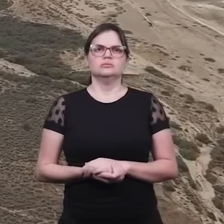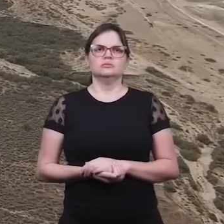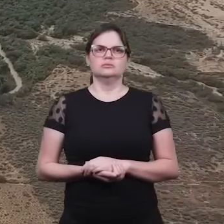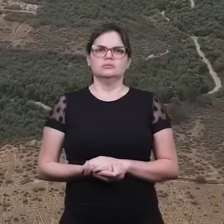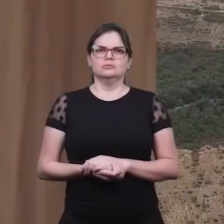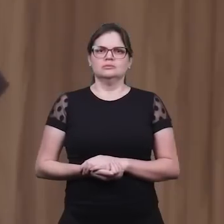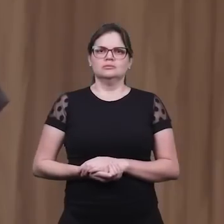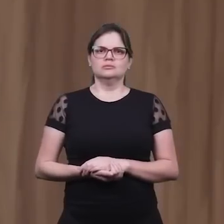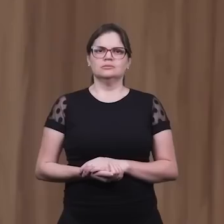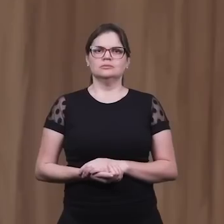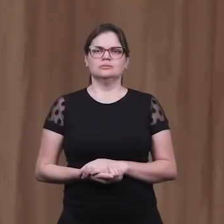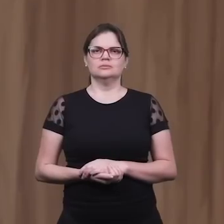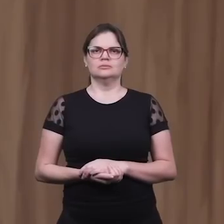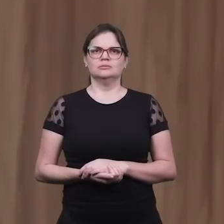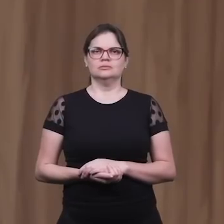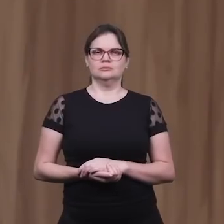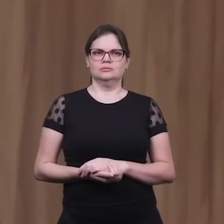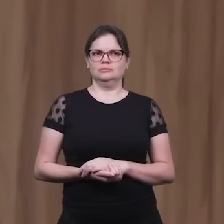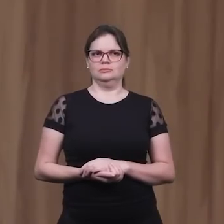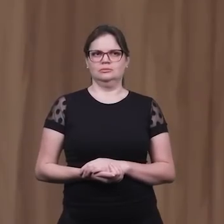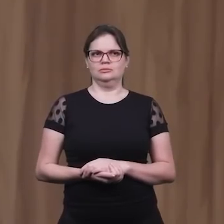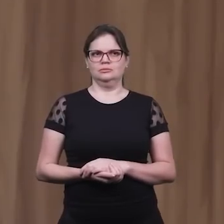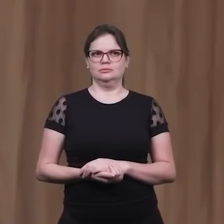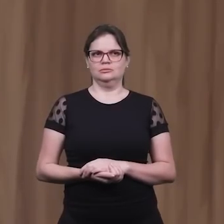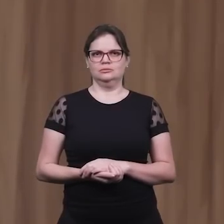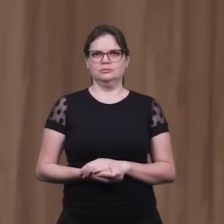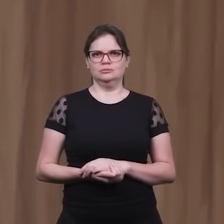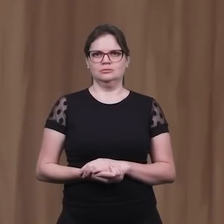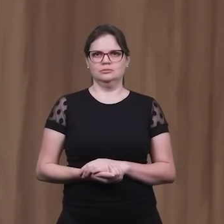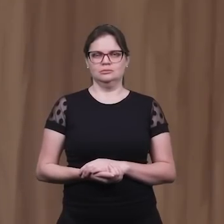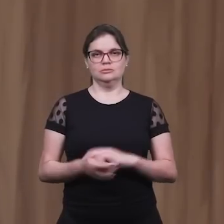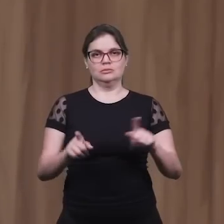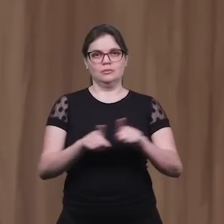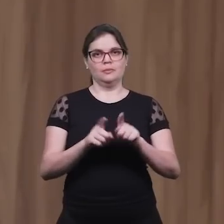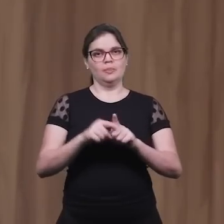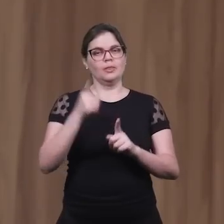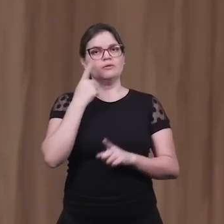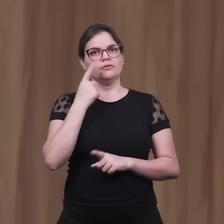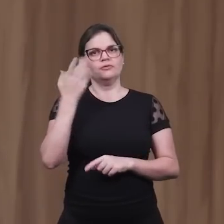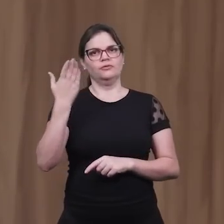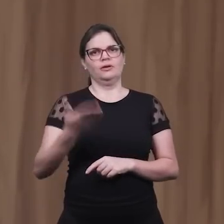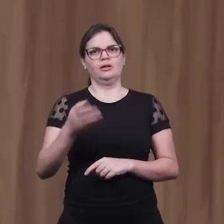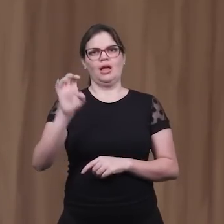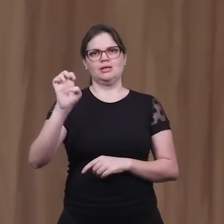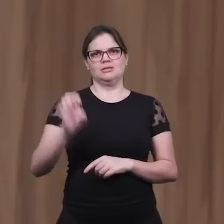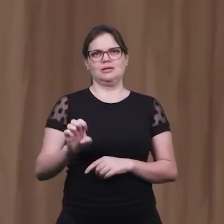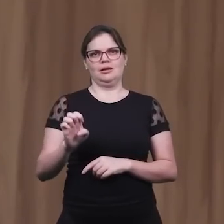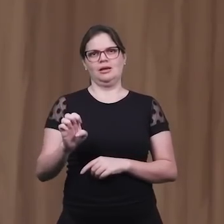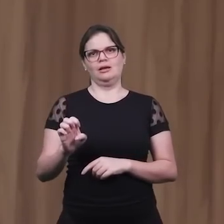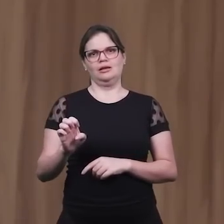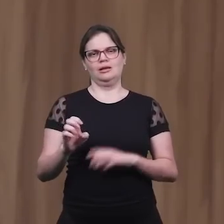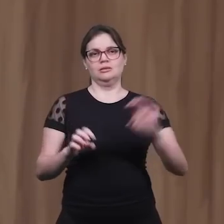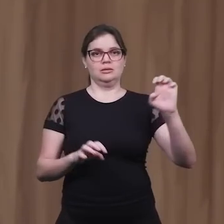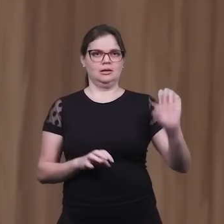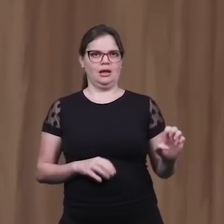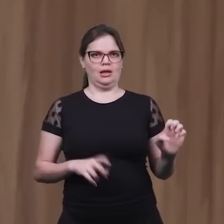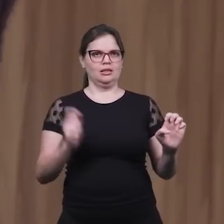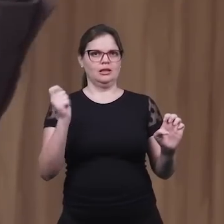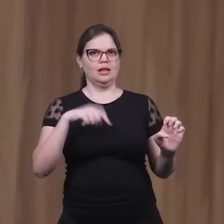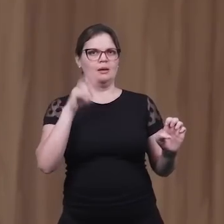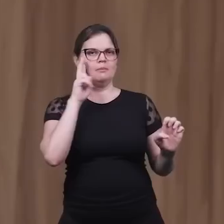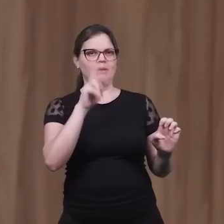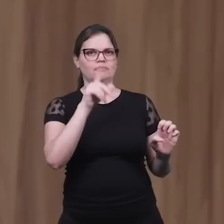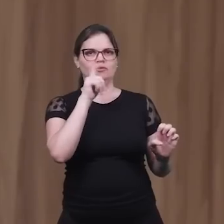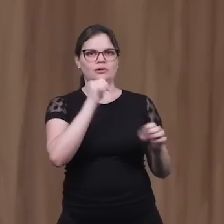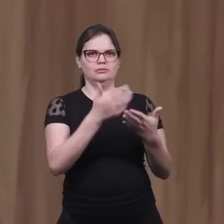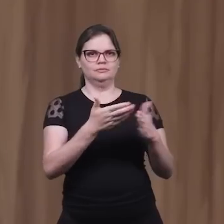naquela parte ali já é a região onde o Moisés ele vê a